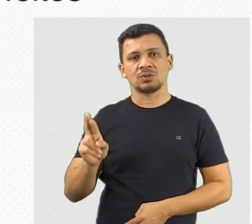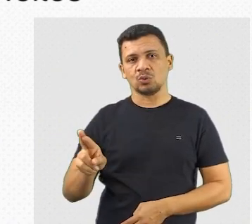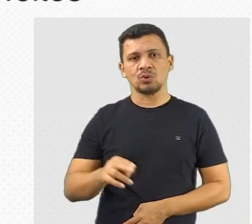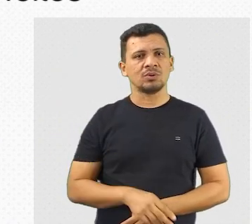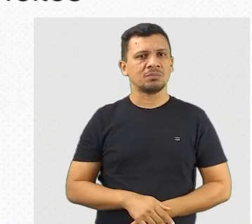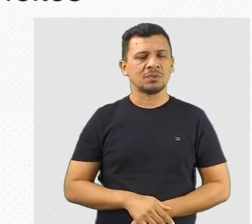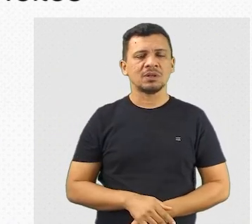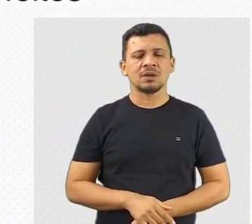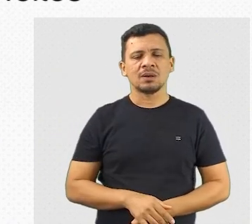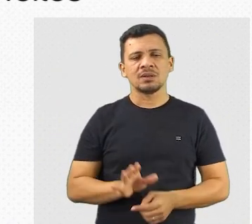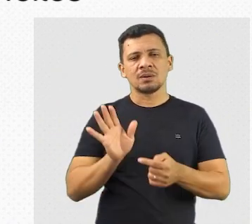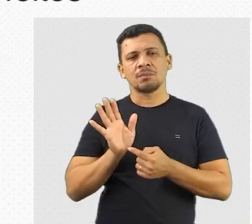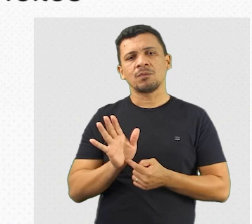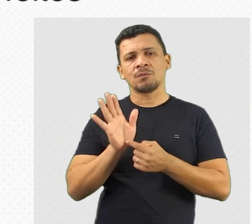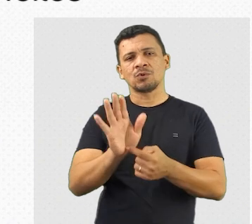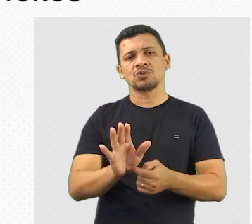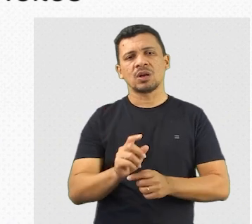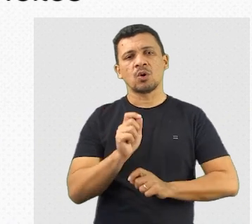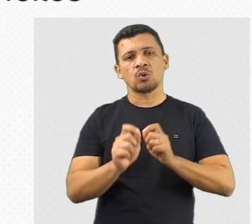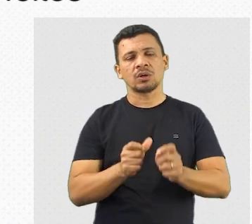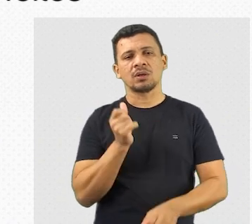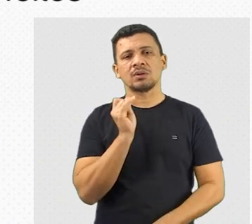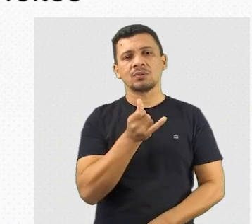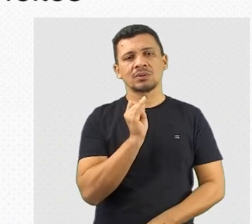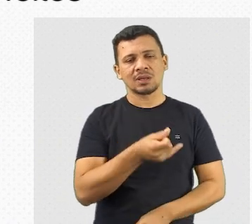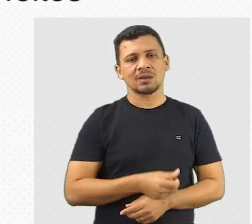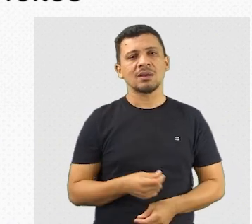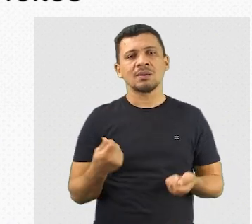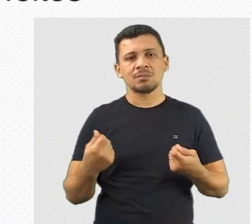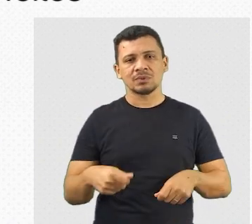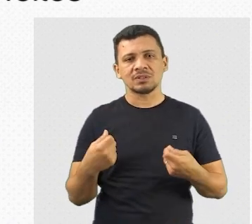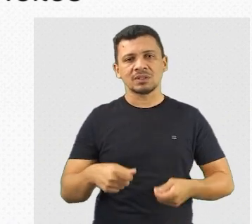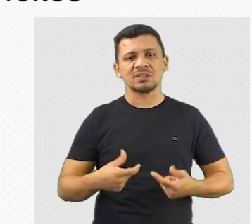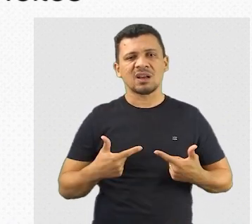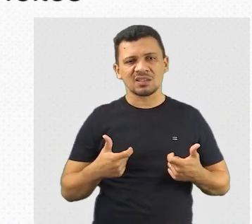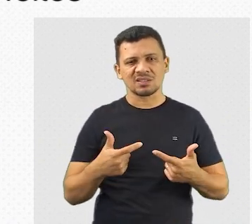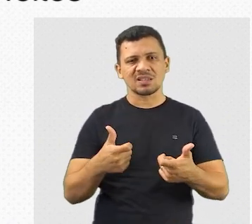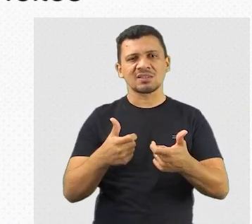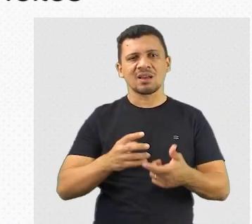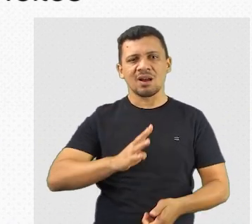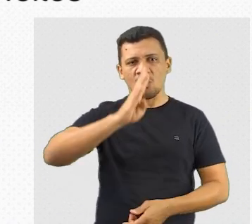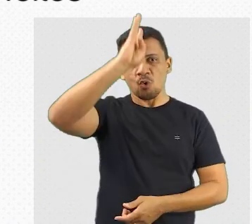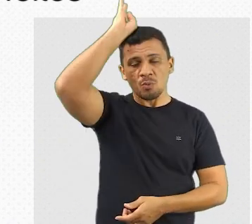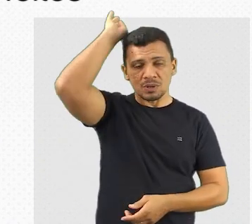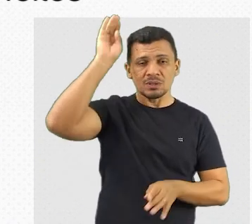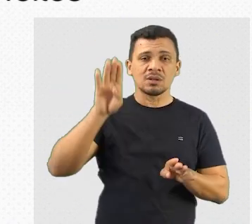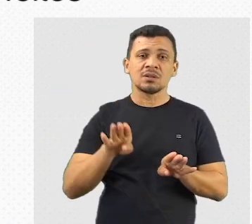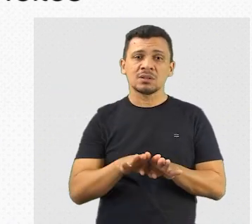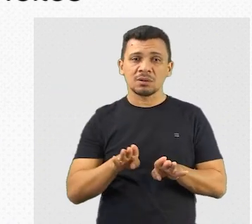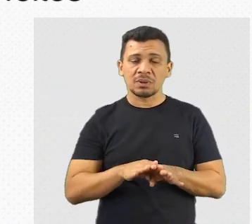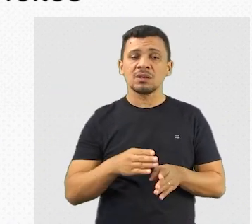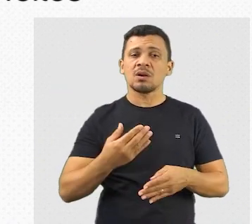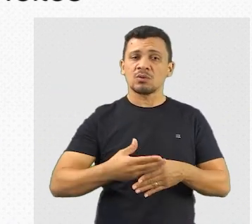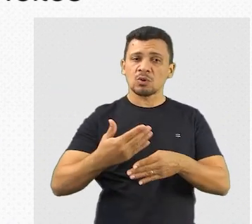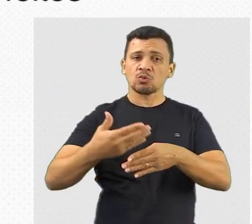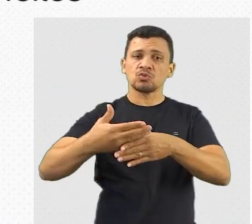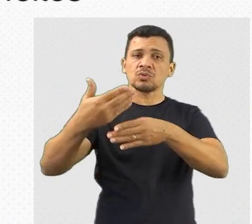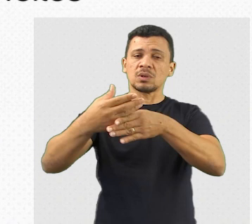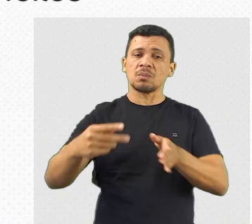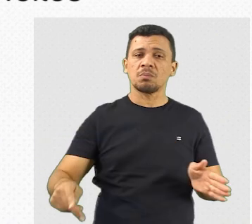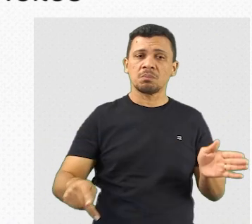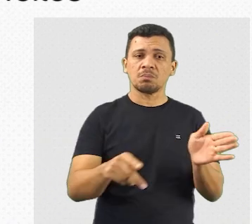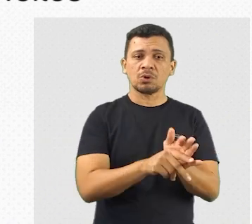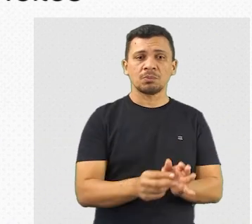outras séries, eles sempre vão contar essa necessidade das batalhas romanas, inclusive nas construções, como parte do processo